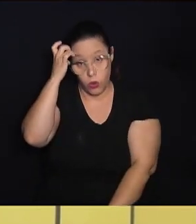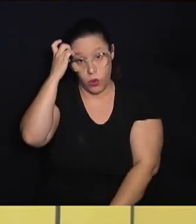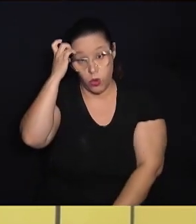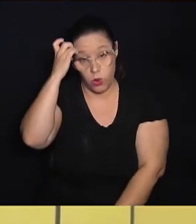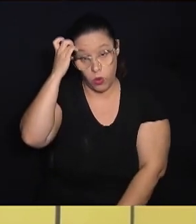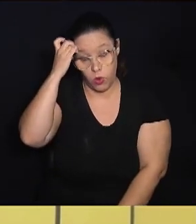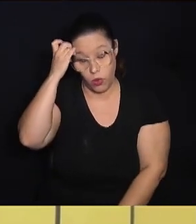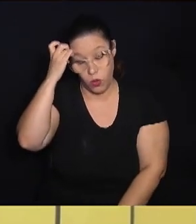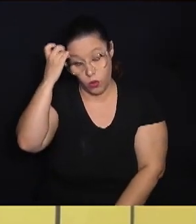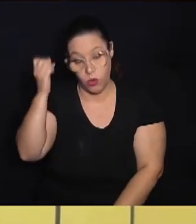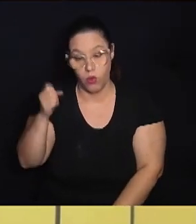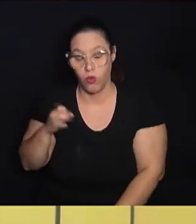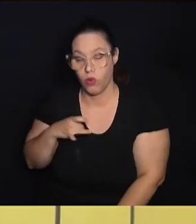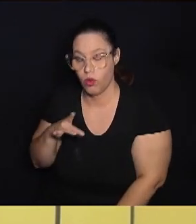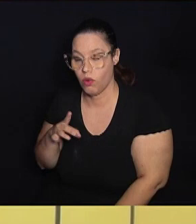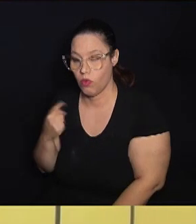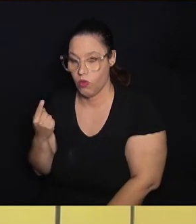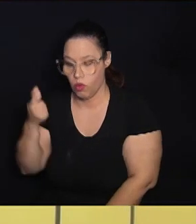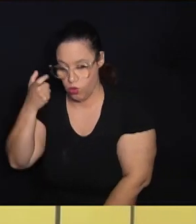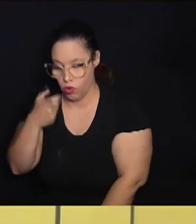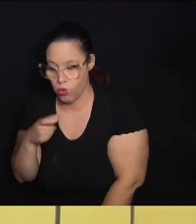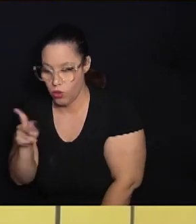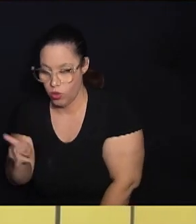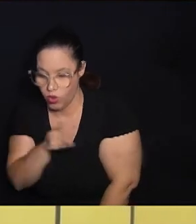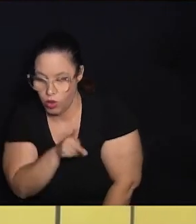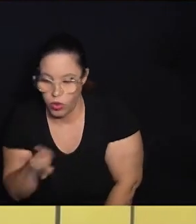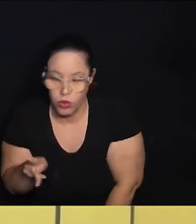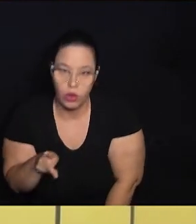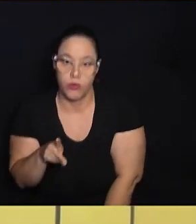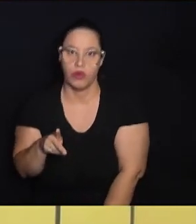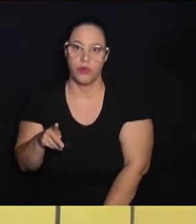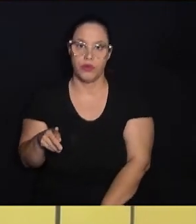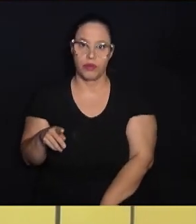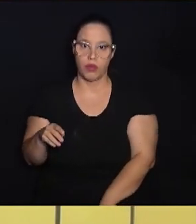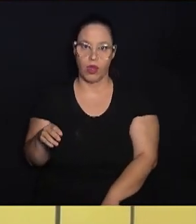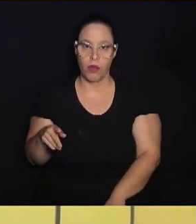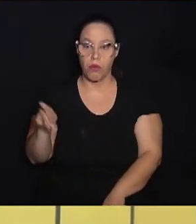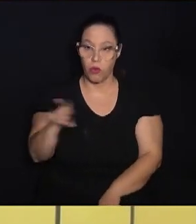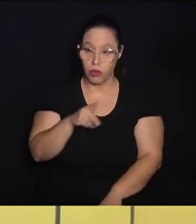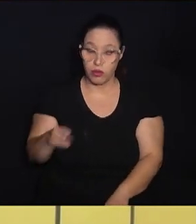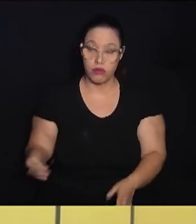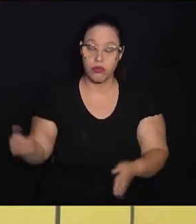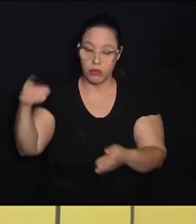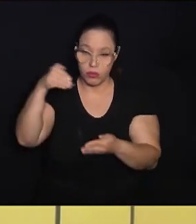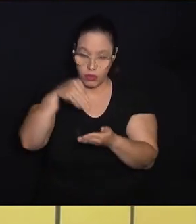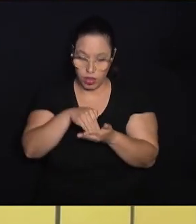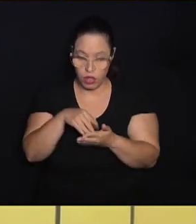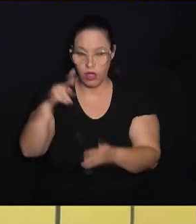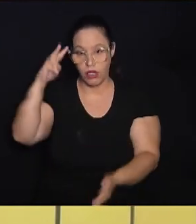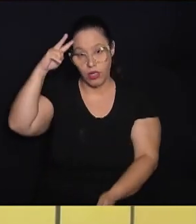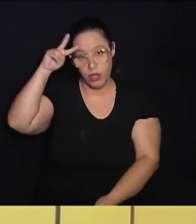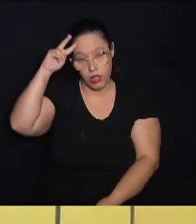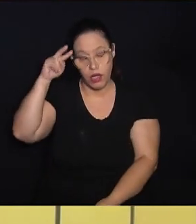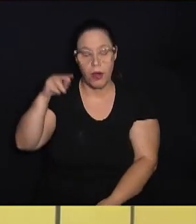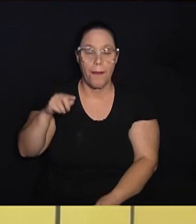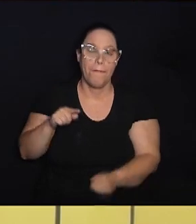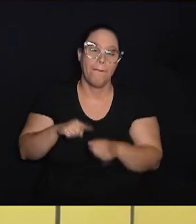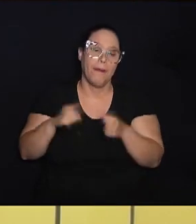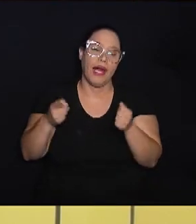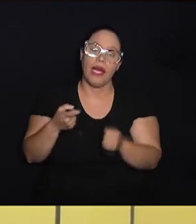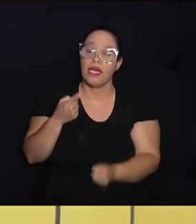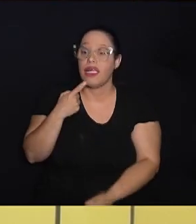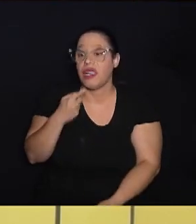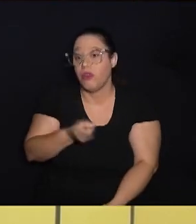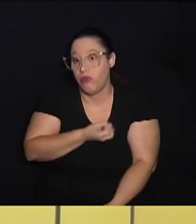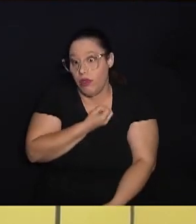Professor então boa parte das tiras então não só professores me traziam histórias que aconteciam em sala como eu testemunhava né e